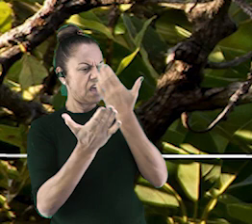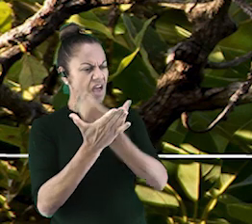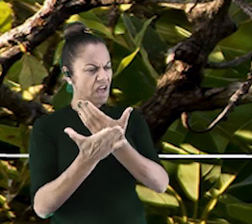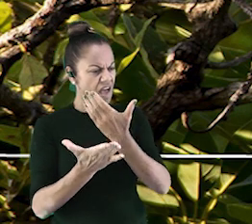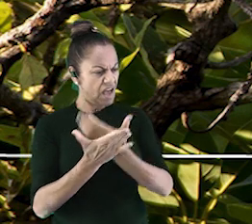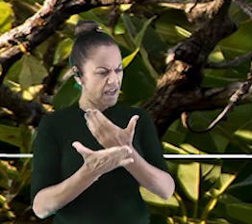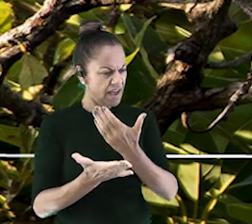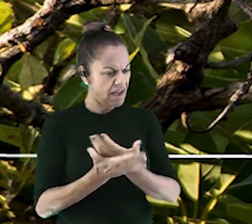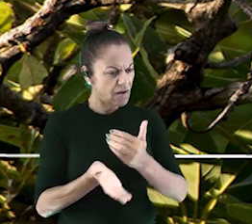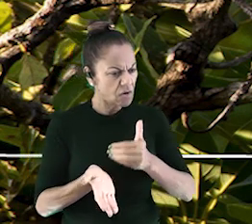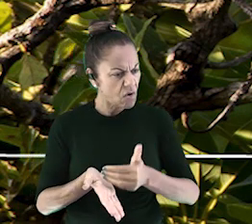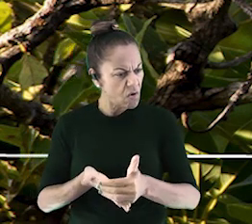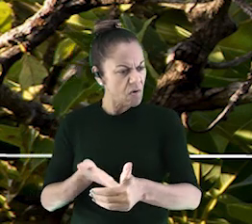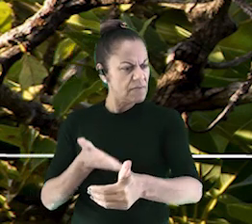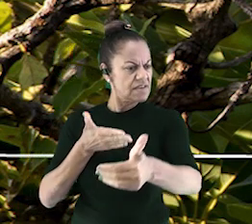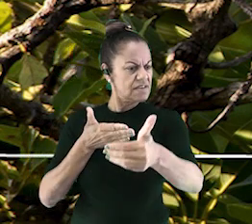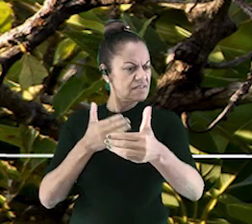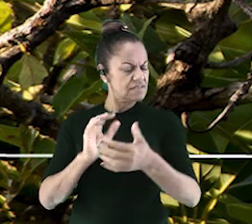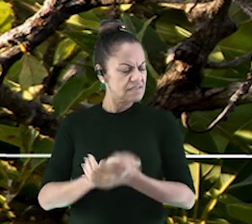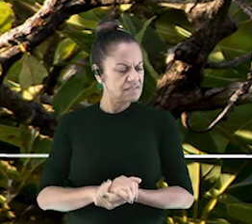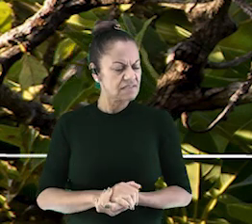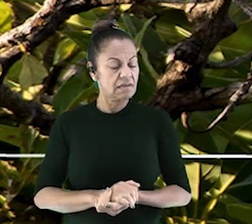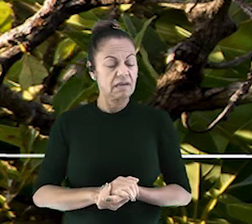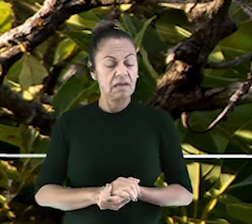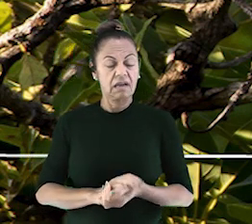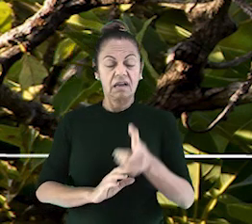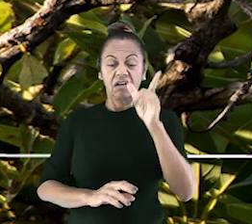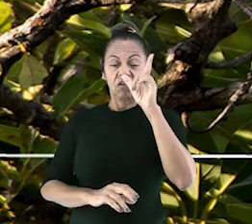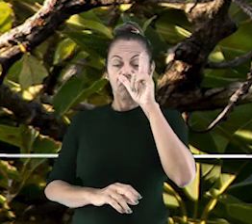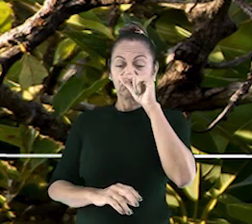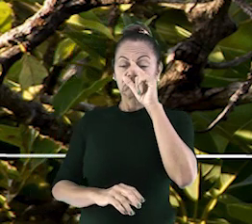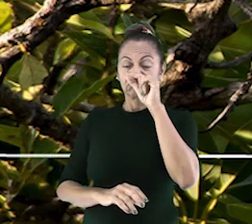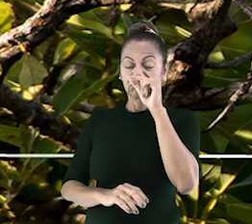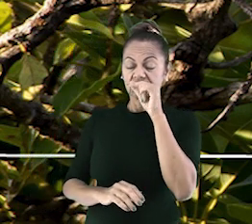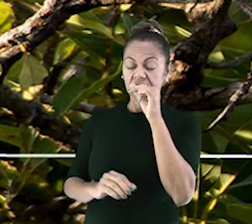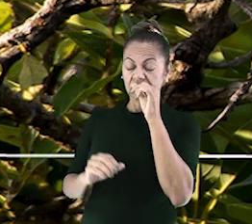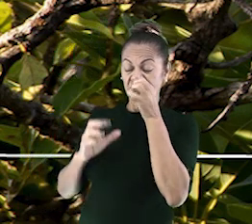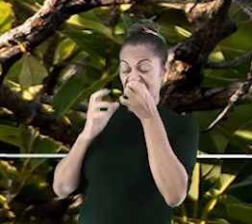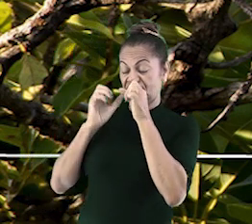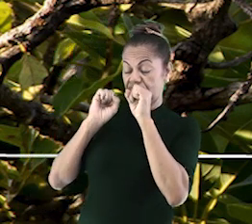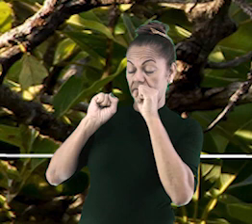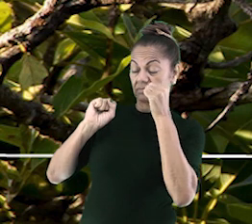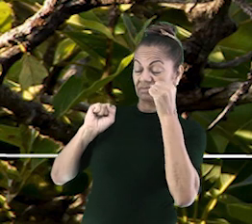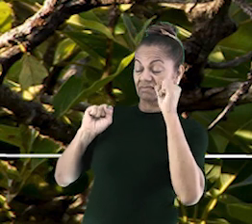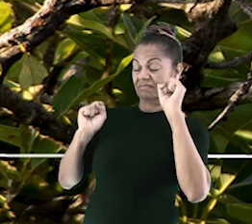irá começar! O passarinho acordou